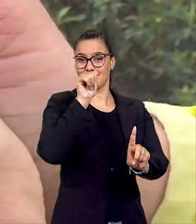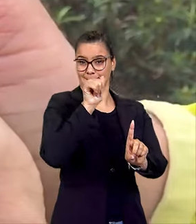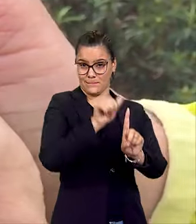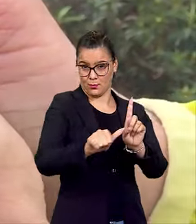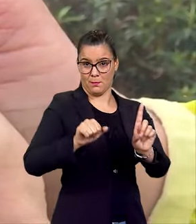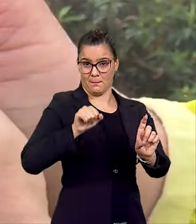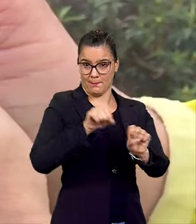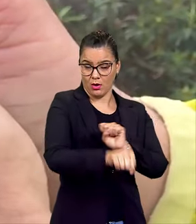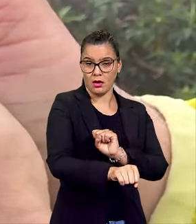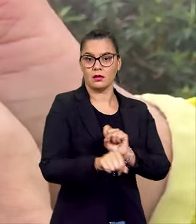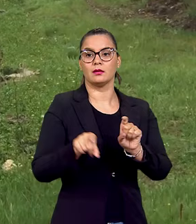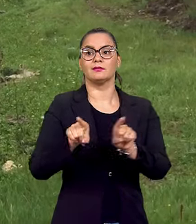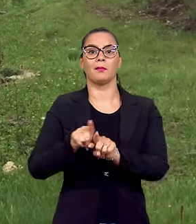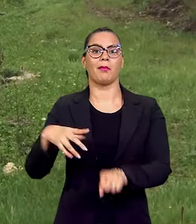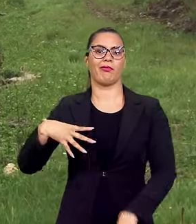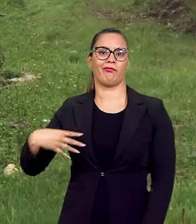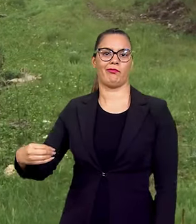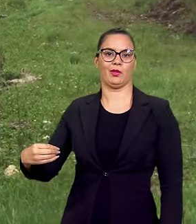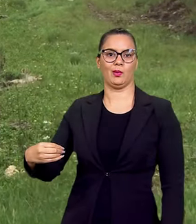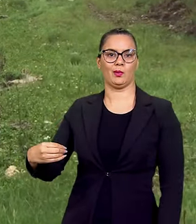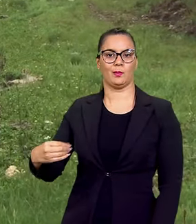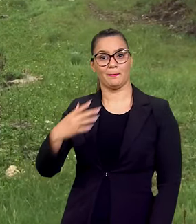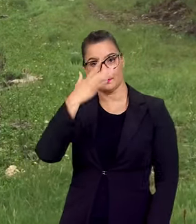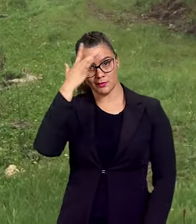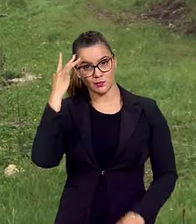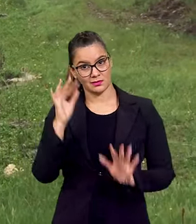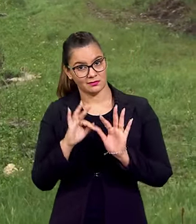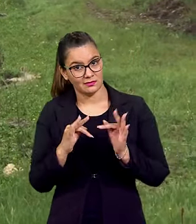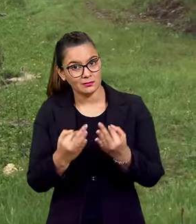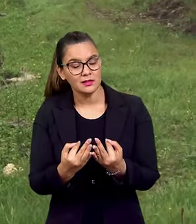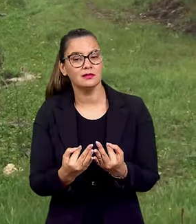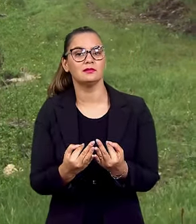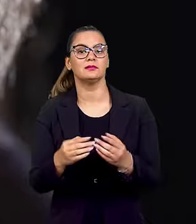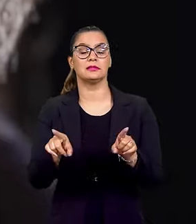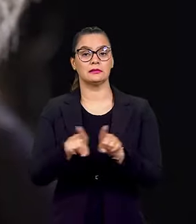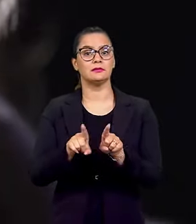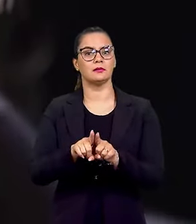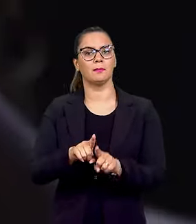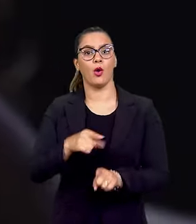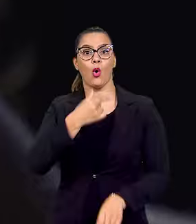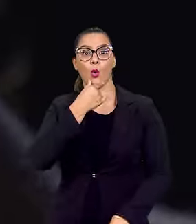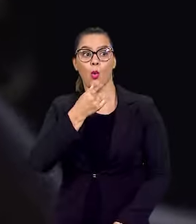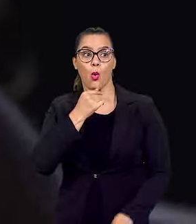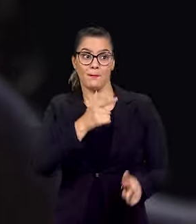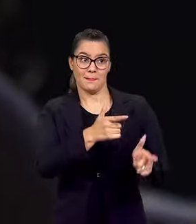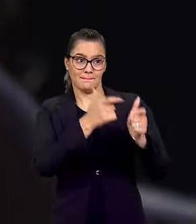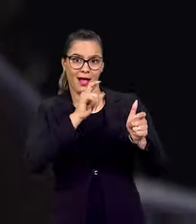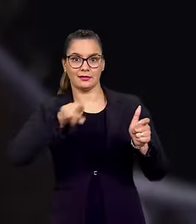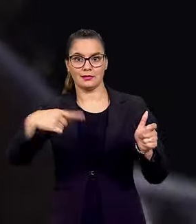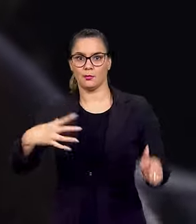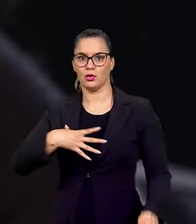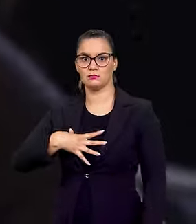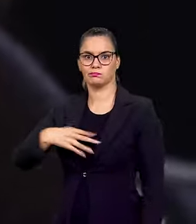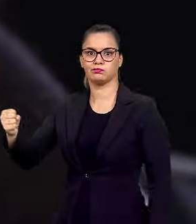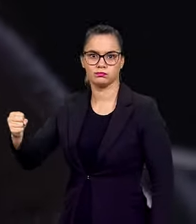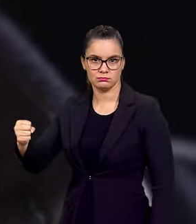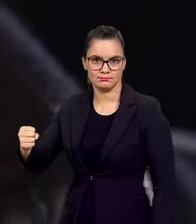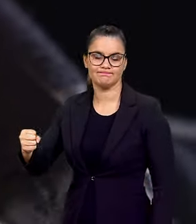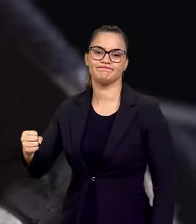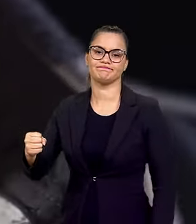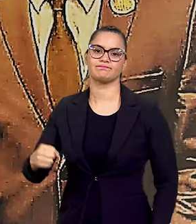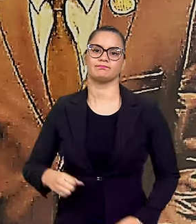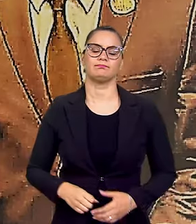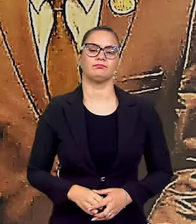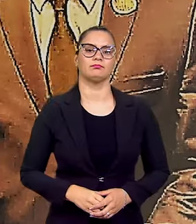só a morte de mulheres, mas também de filhos, de membros da família e até o suicídio do homem que cometeu esses